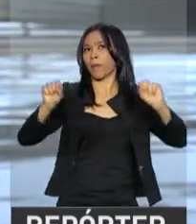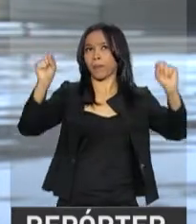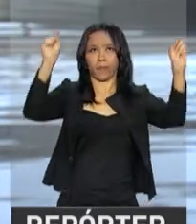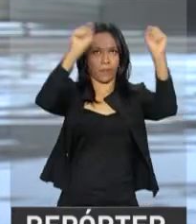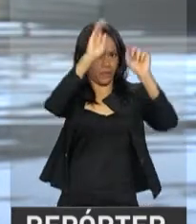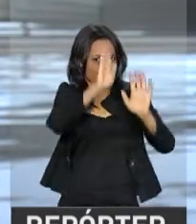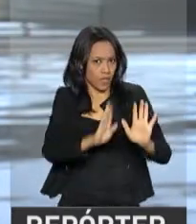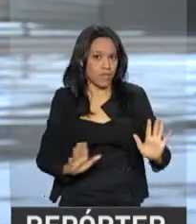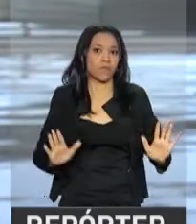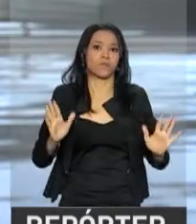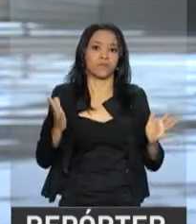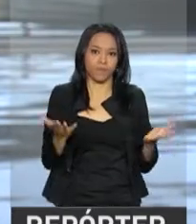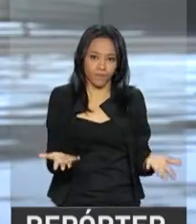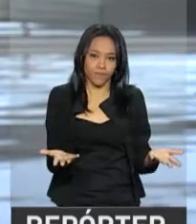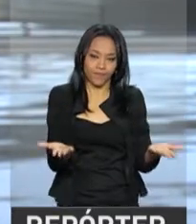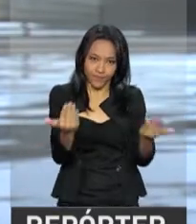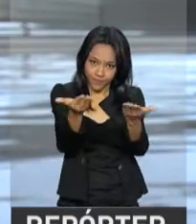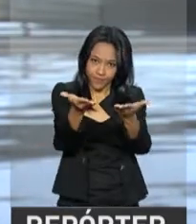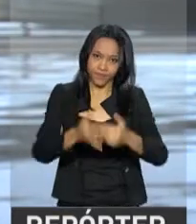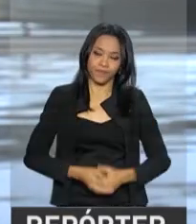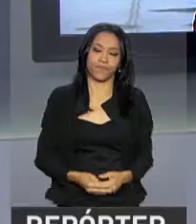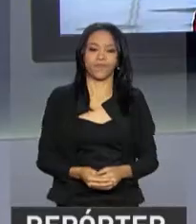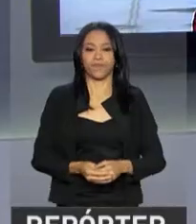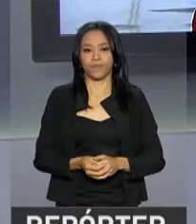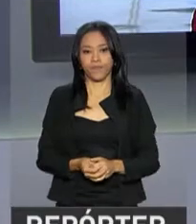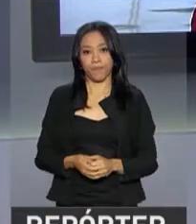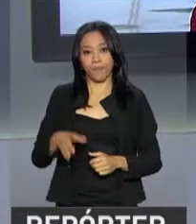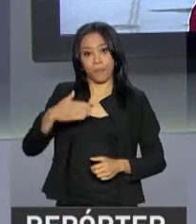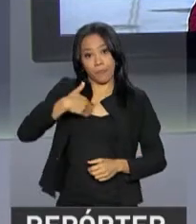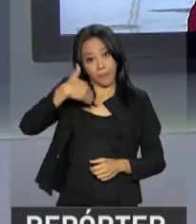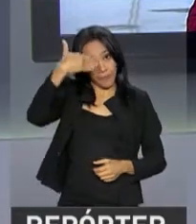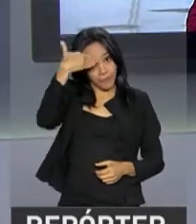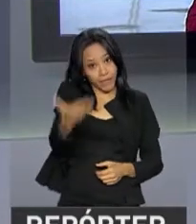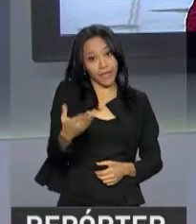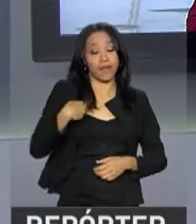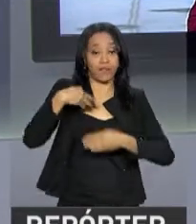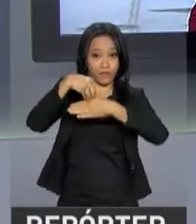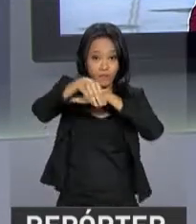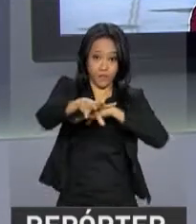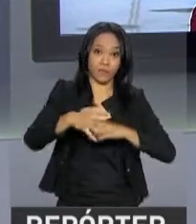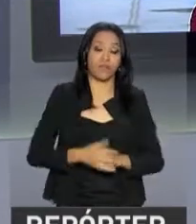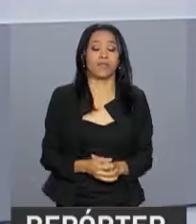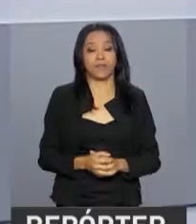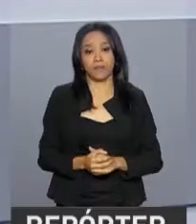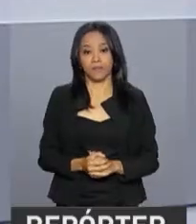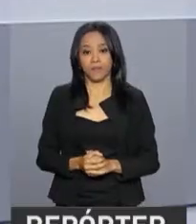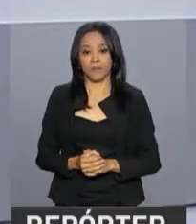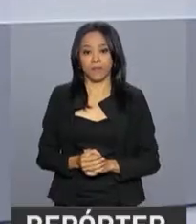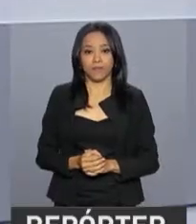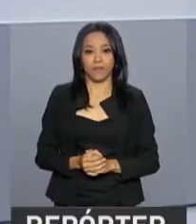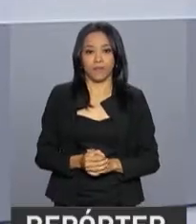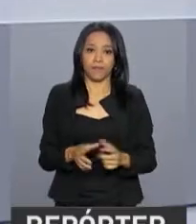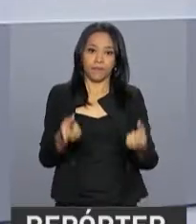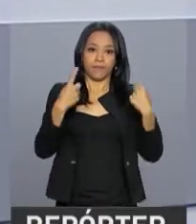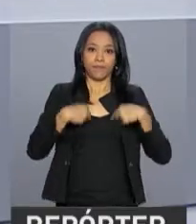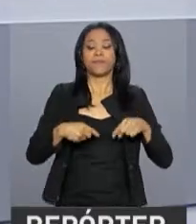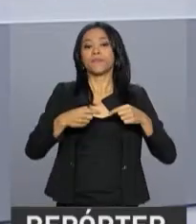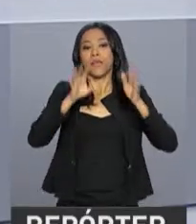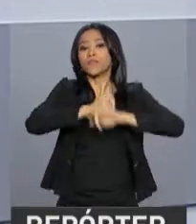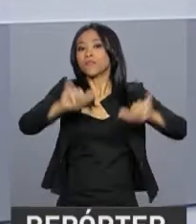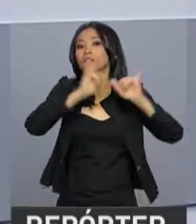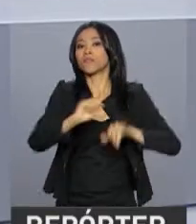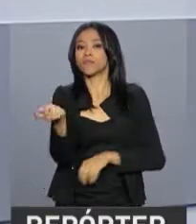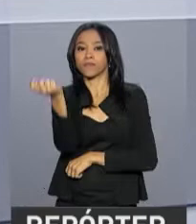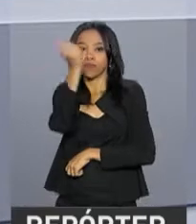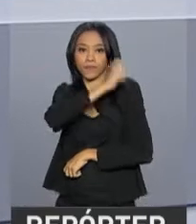em todo o país voltamos com você pra isso muito obrigada mas sim pelas informações a campanha nacional de vacinação